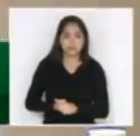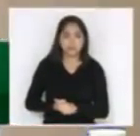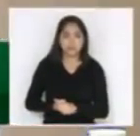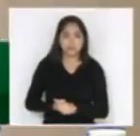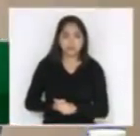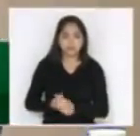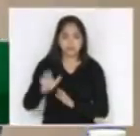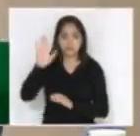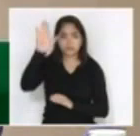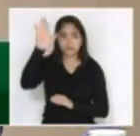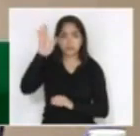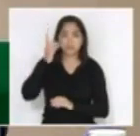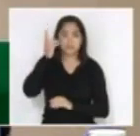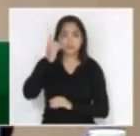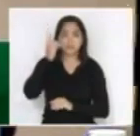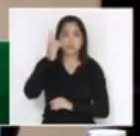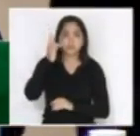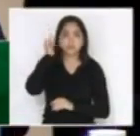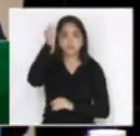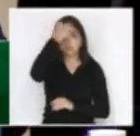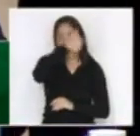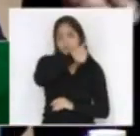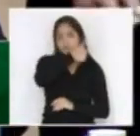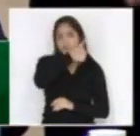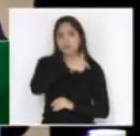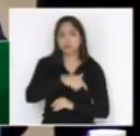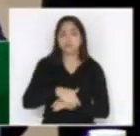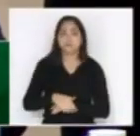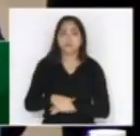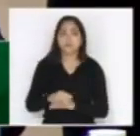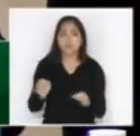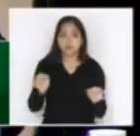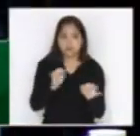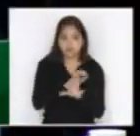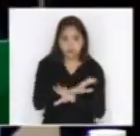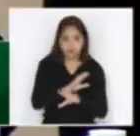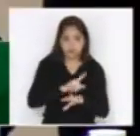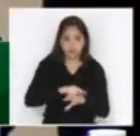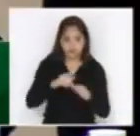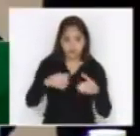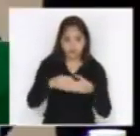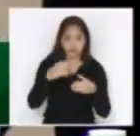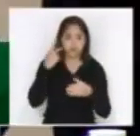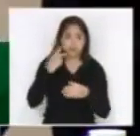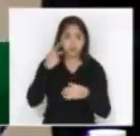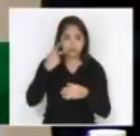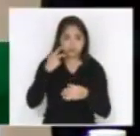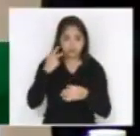Questão de ordem, senhor presidente. Fim do horário dos partidos. Pela ordem, deputado...